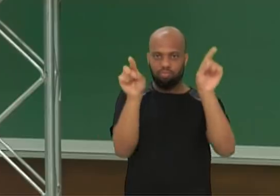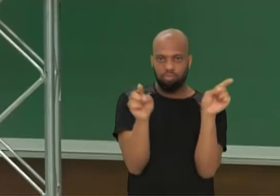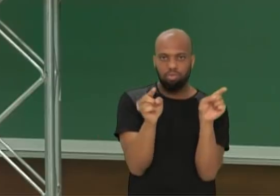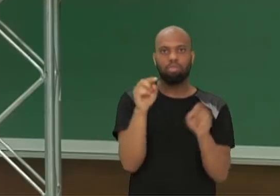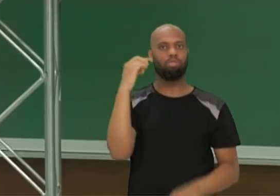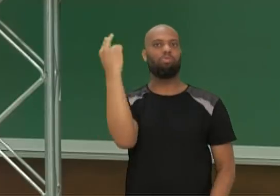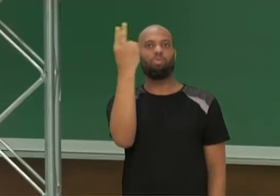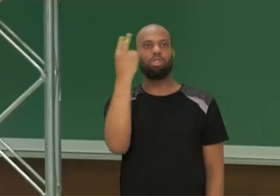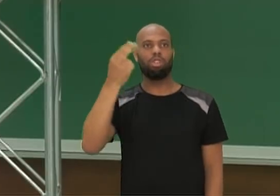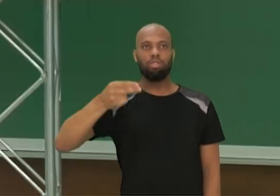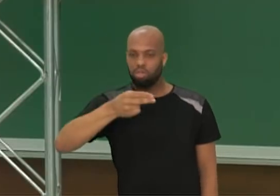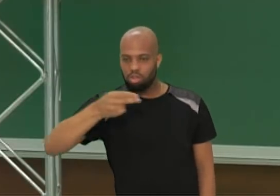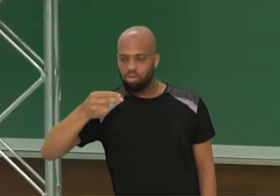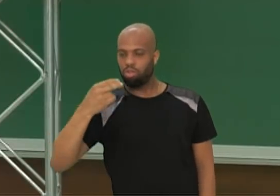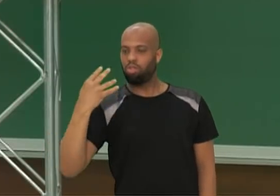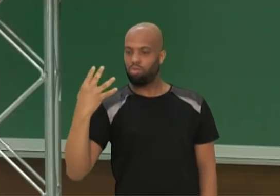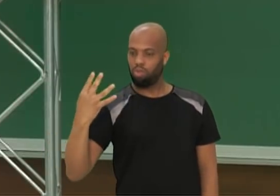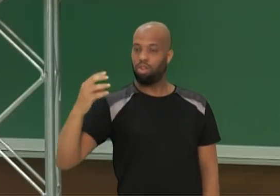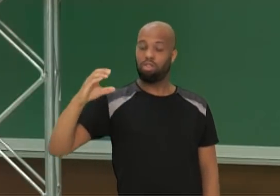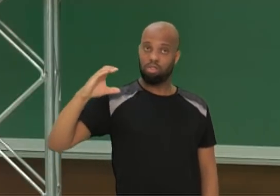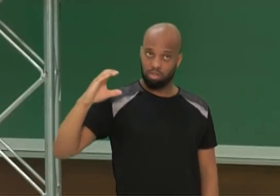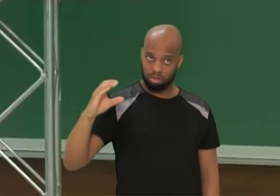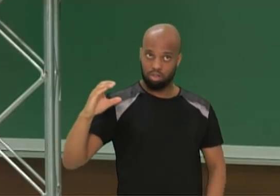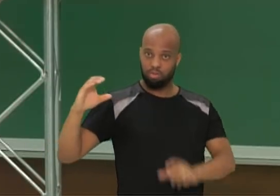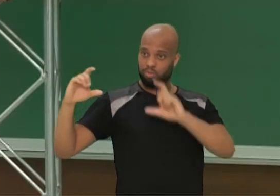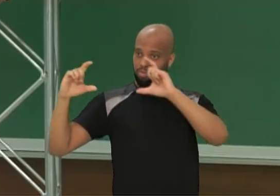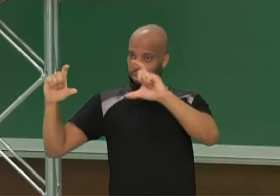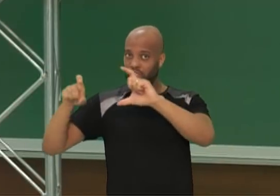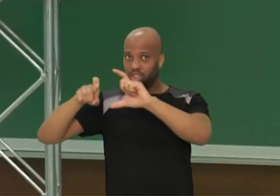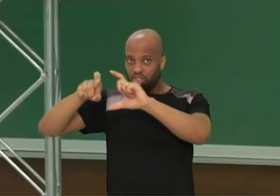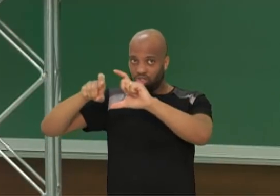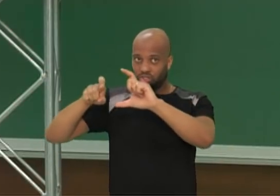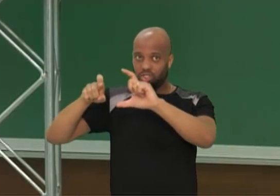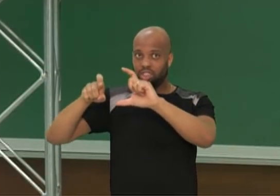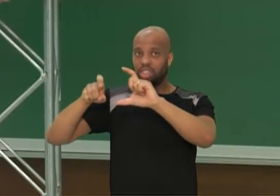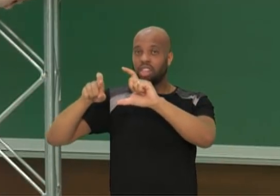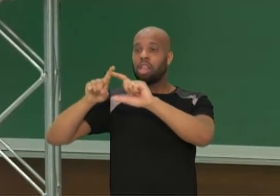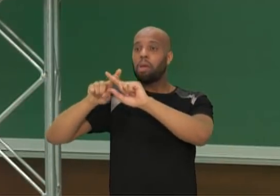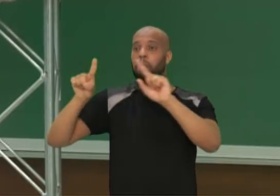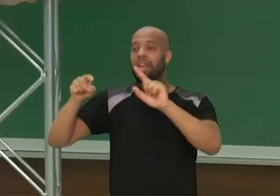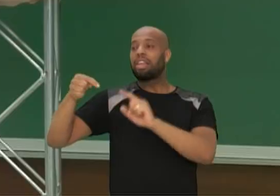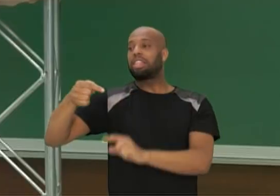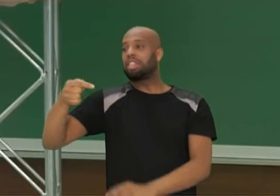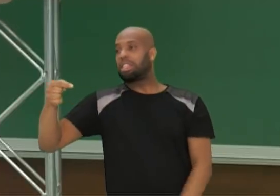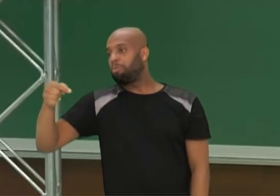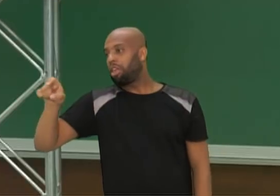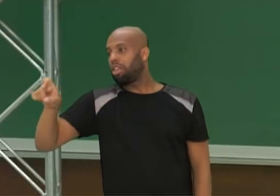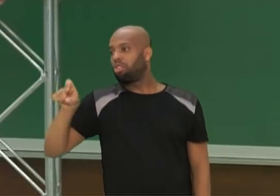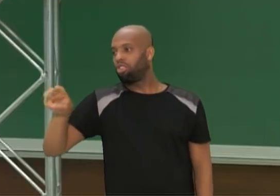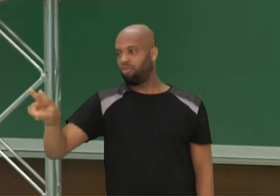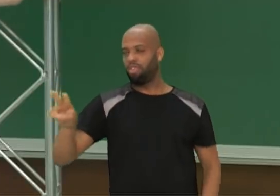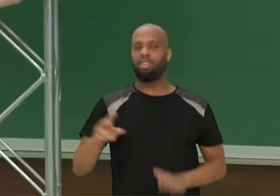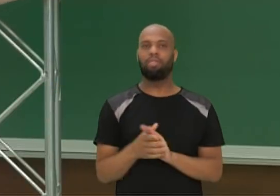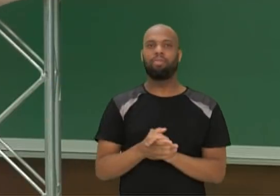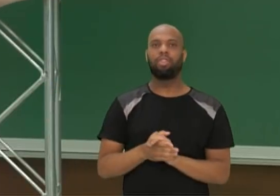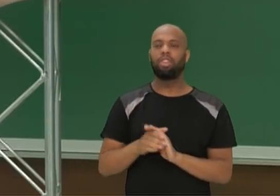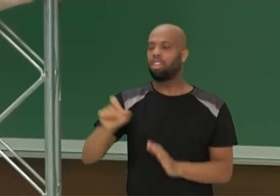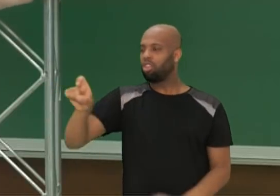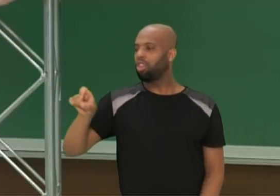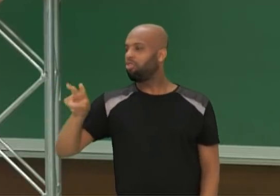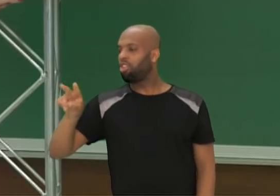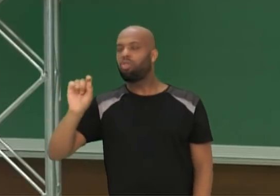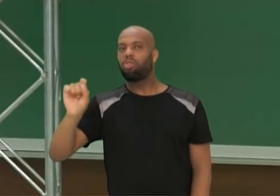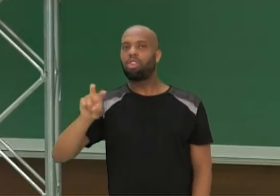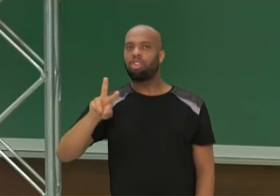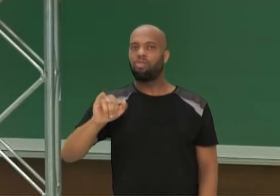quadrado, igual a 4c x, só que tem que tirar o x do vértice. Esse x do vértice